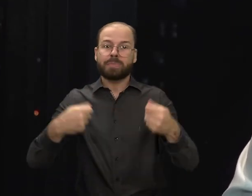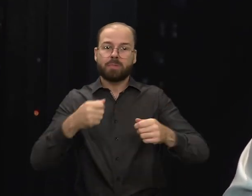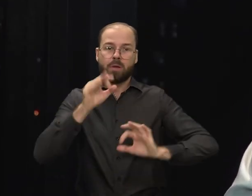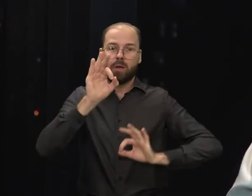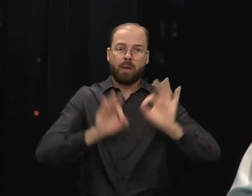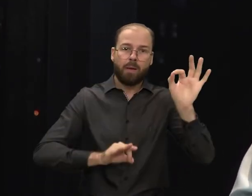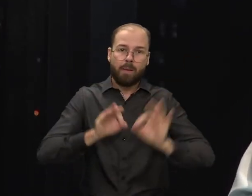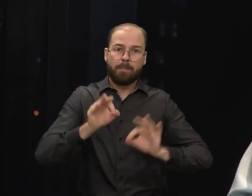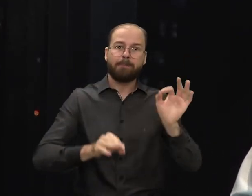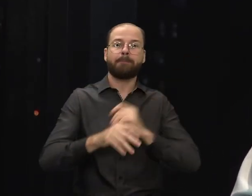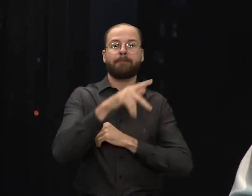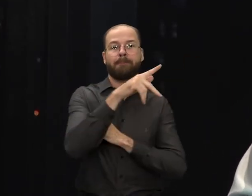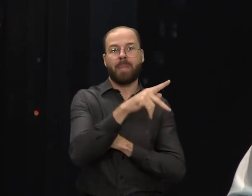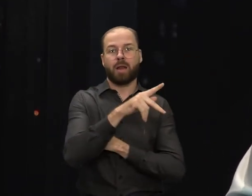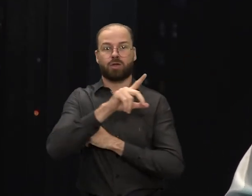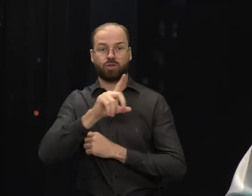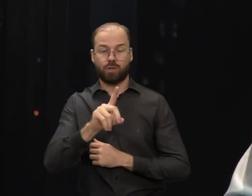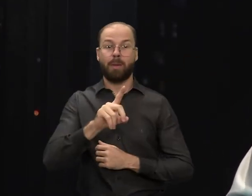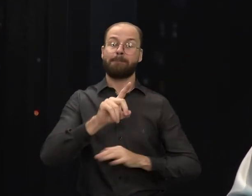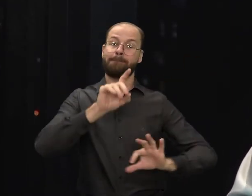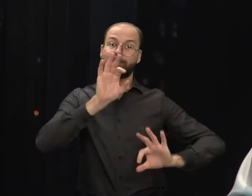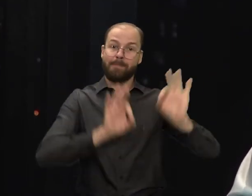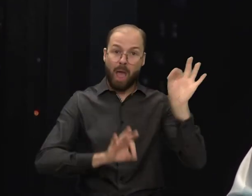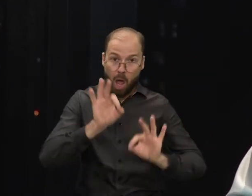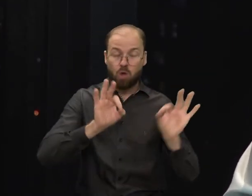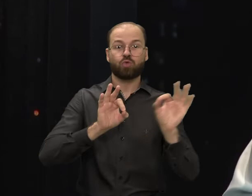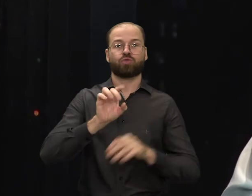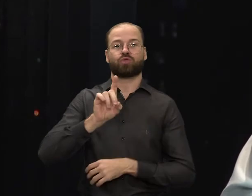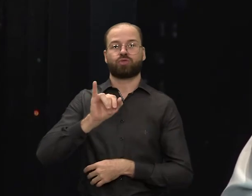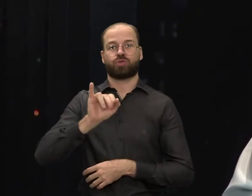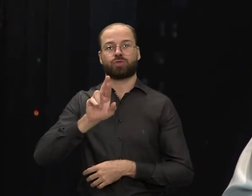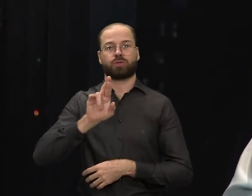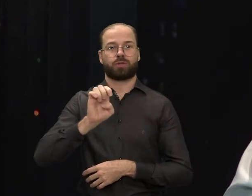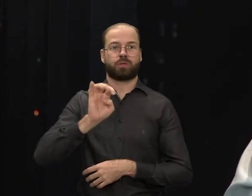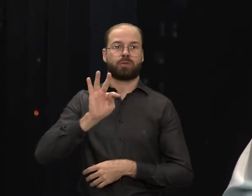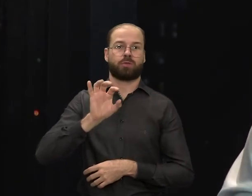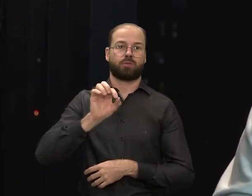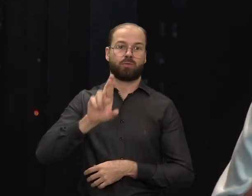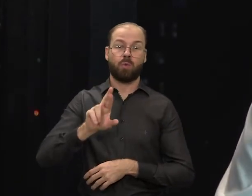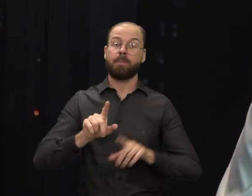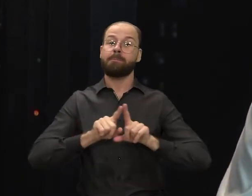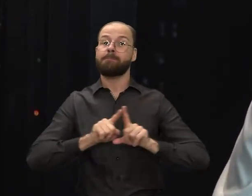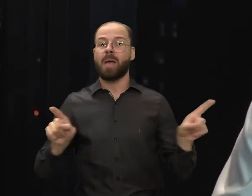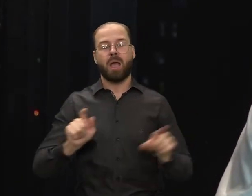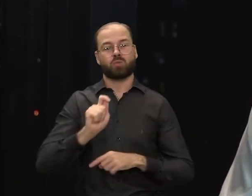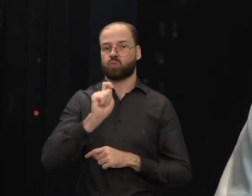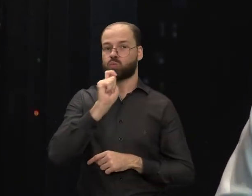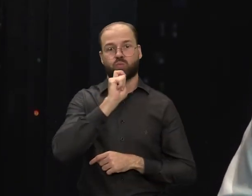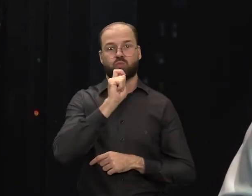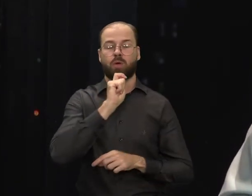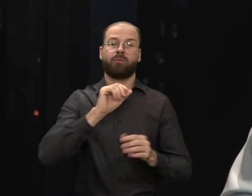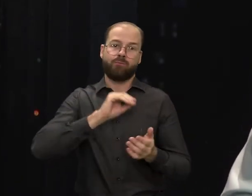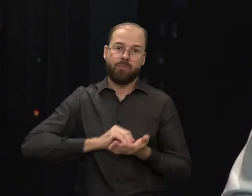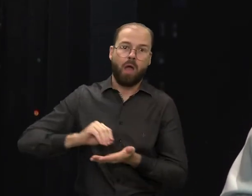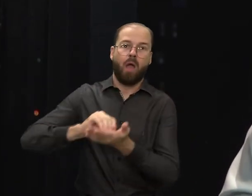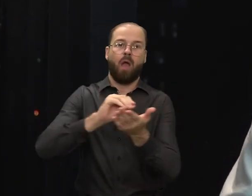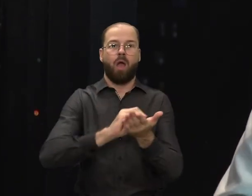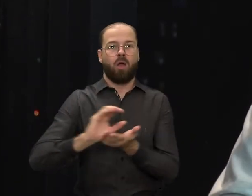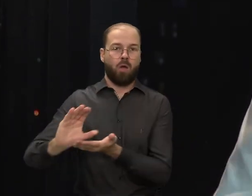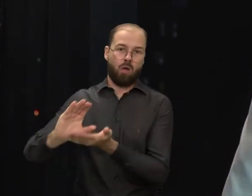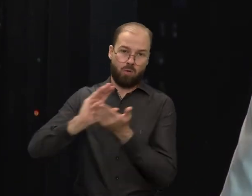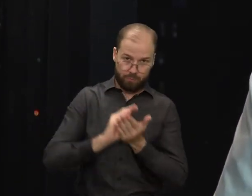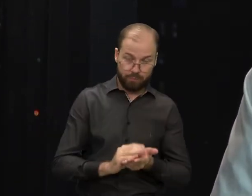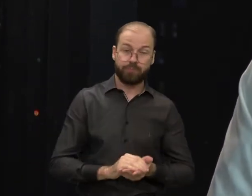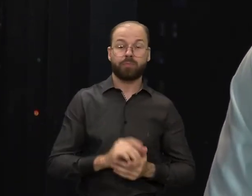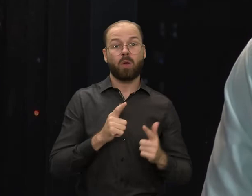né? E não faz, às vezes, porque falta recurso. o outro problema de